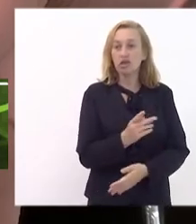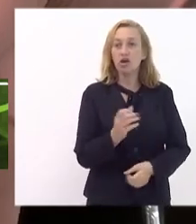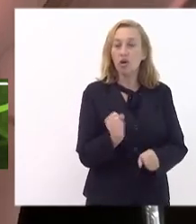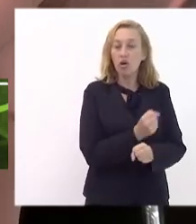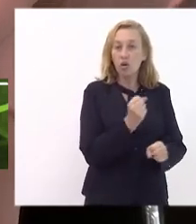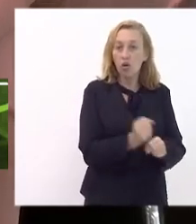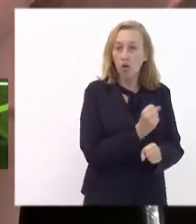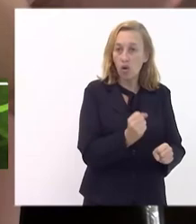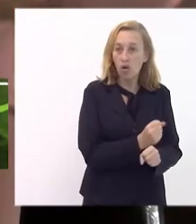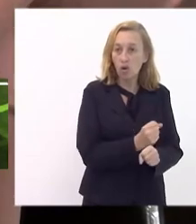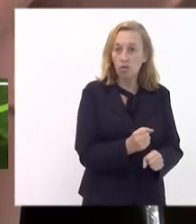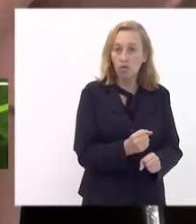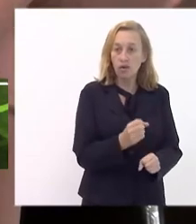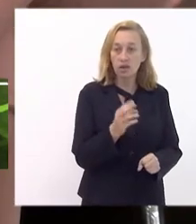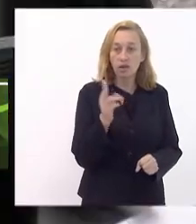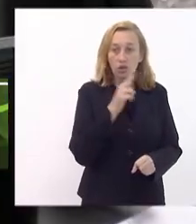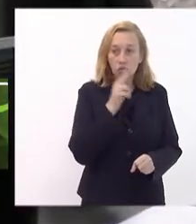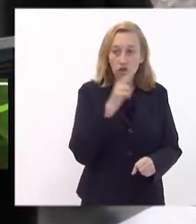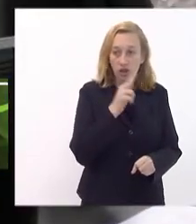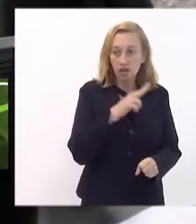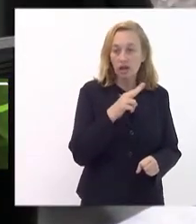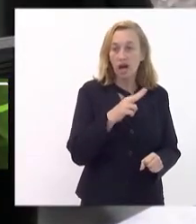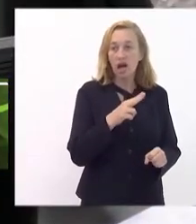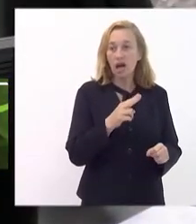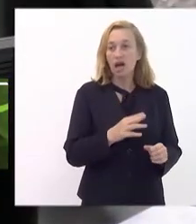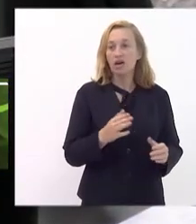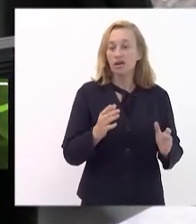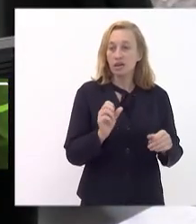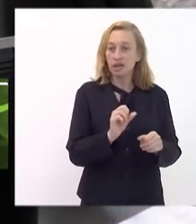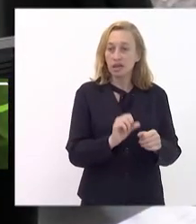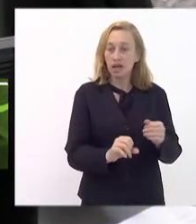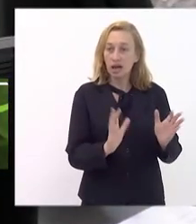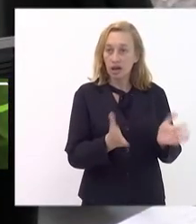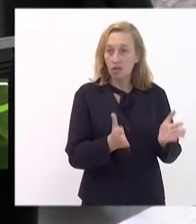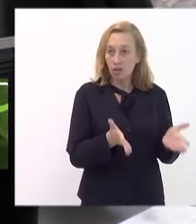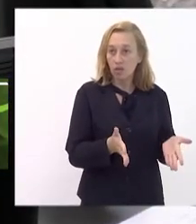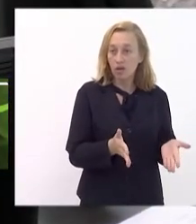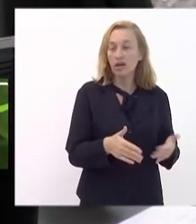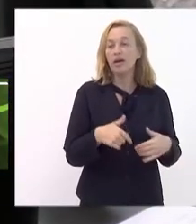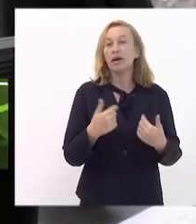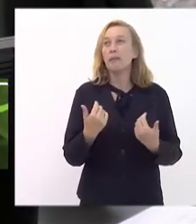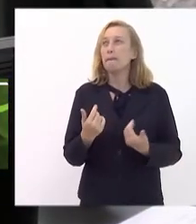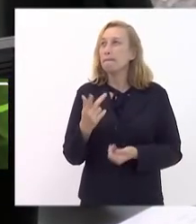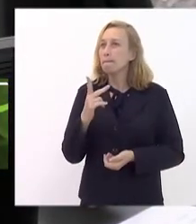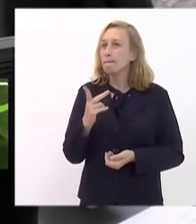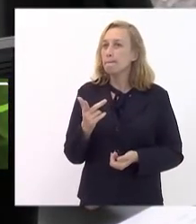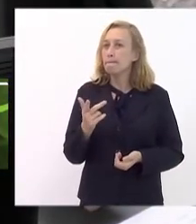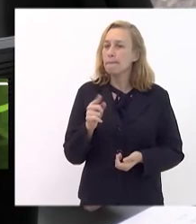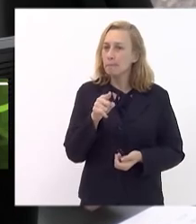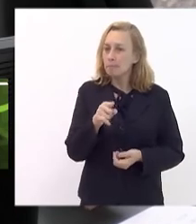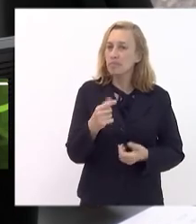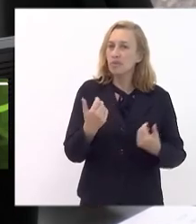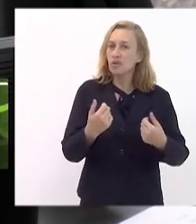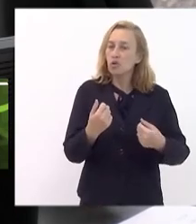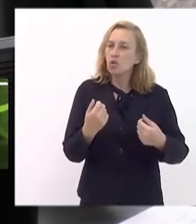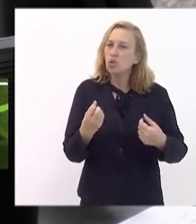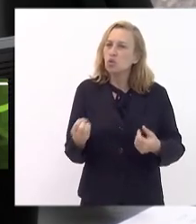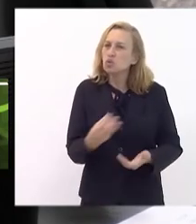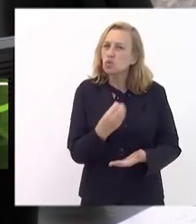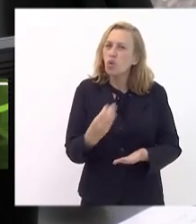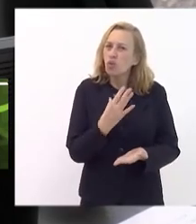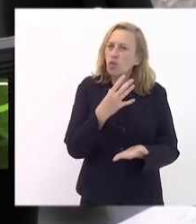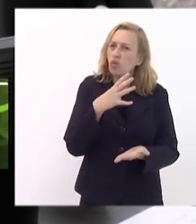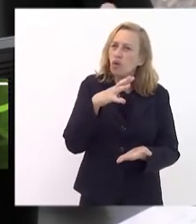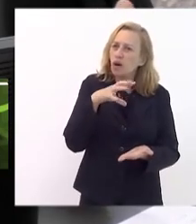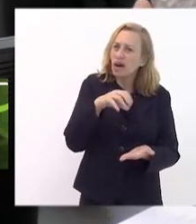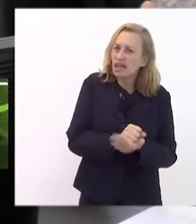estão sendo feitas. Quer dizer, é como fosse necessário, né, você ter um novo cadastro interno,